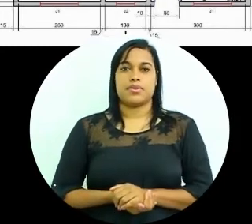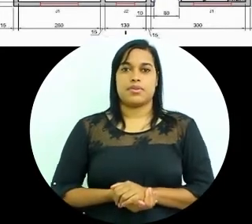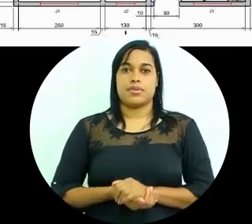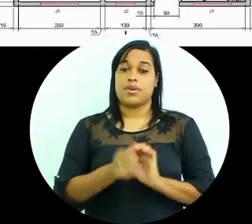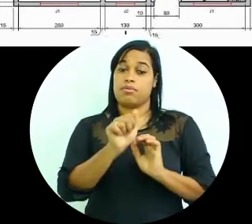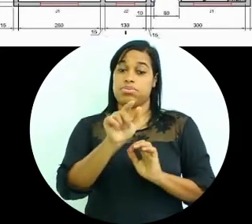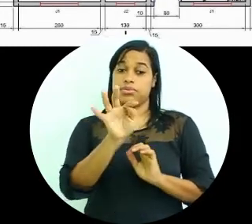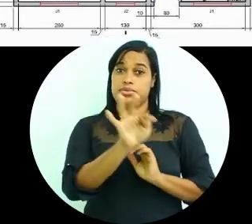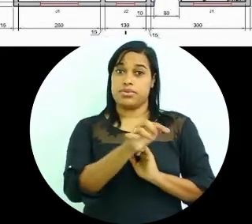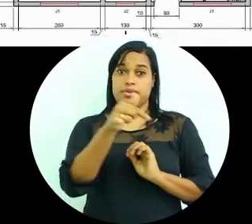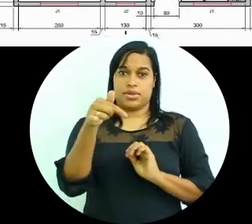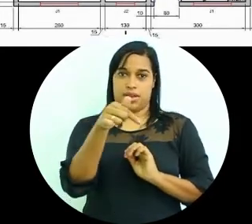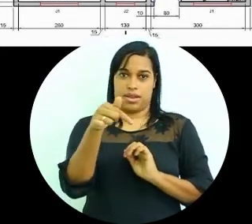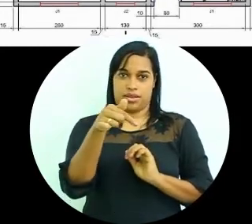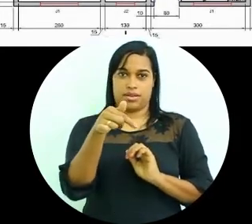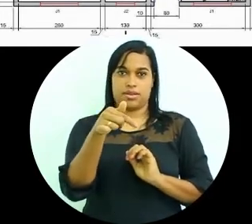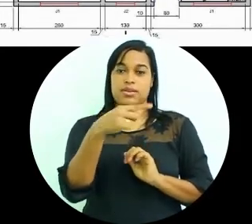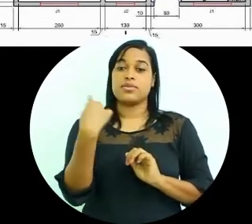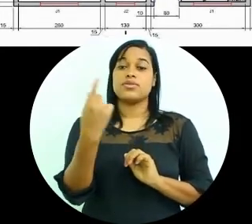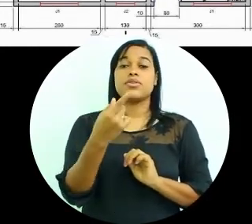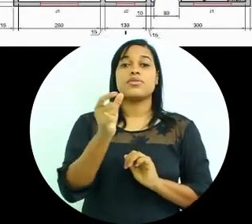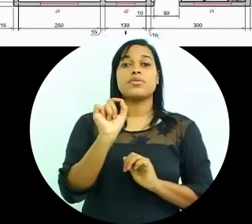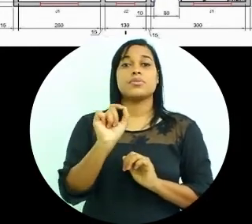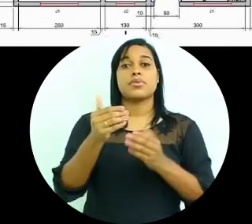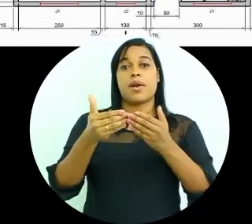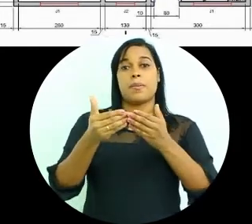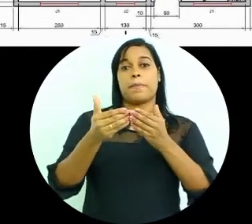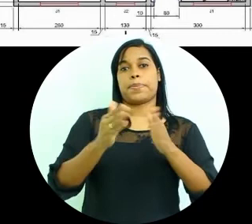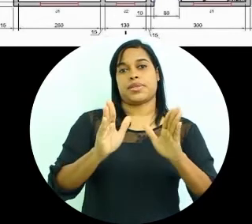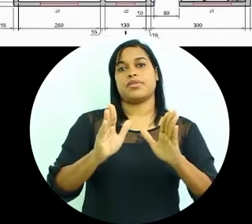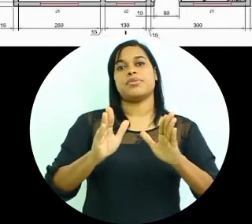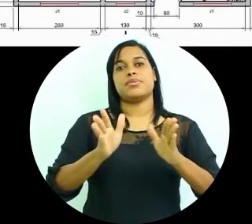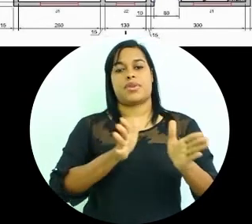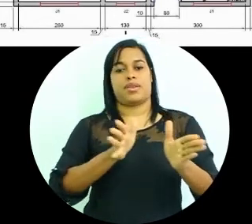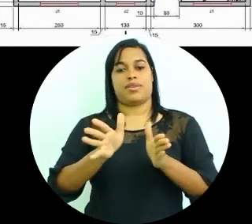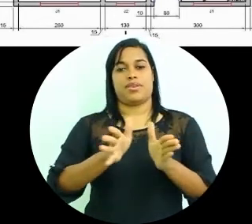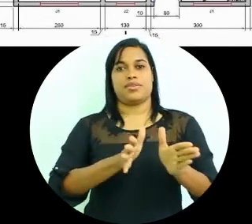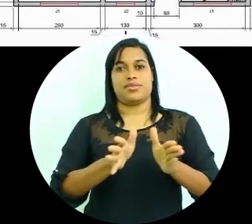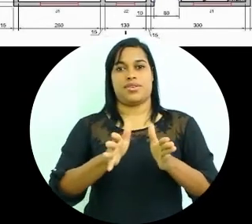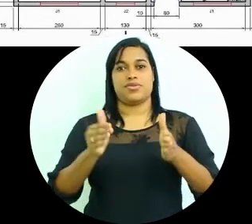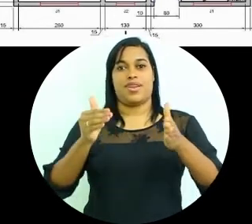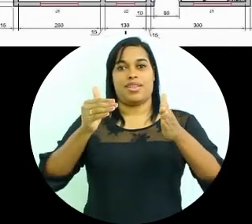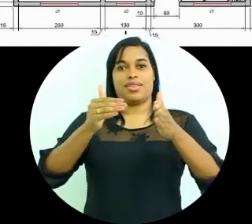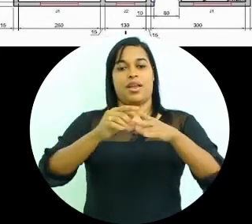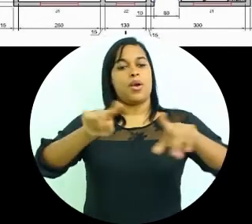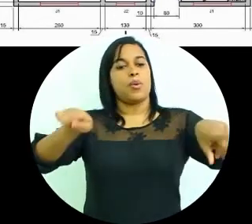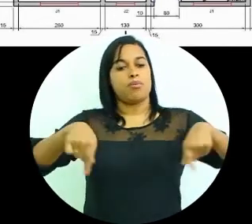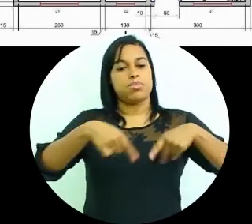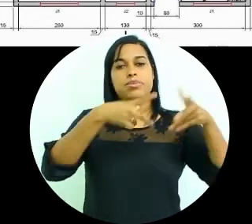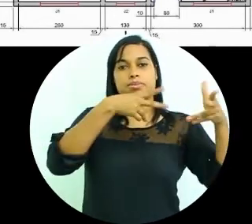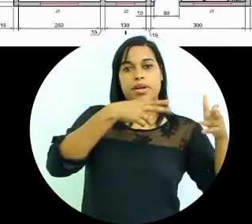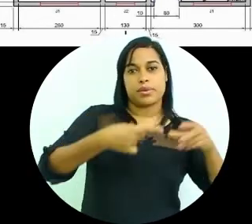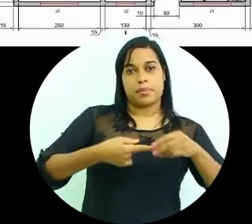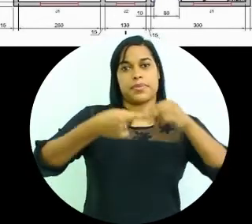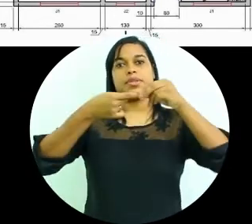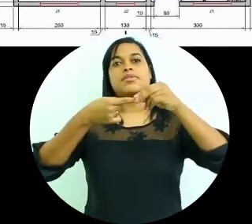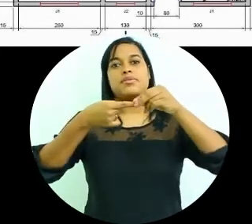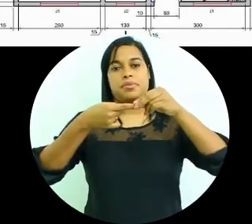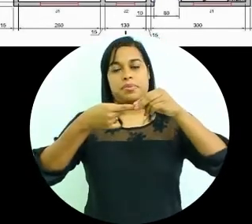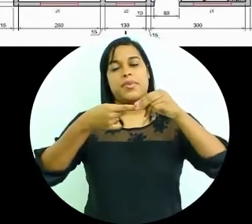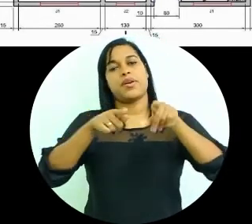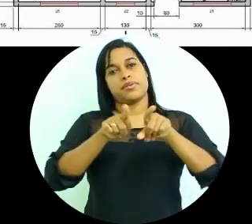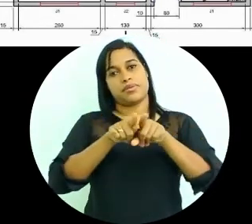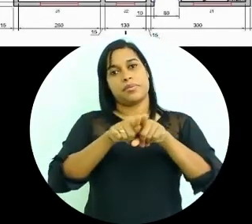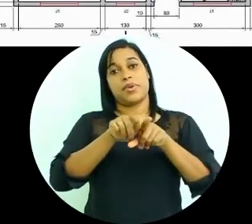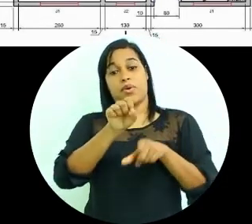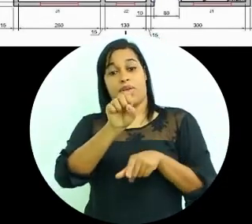Com o comando Offset, nós vamos definir a abertura da porta de acesso, a porta principal, a porta ao